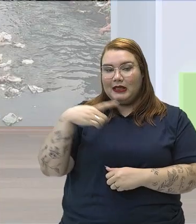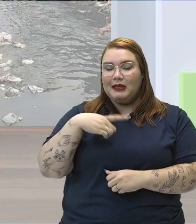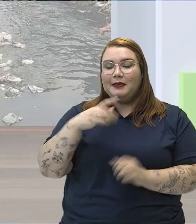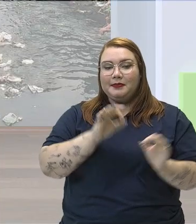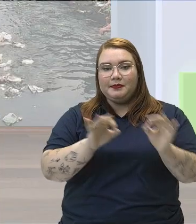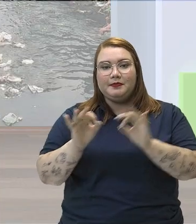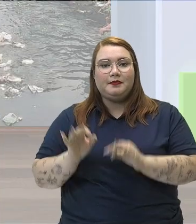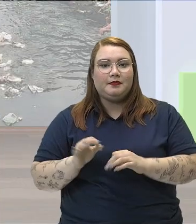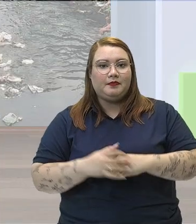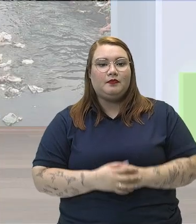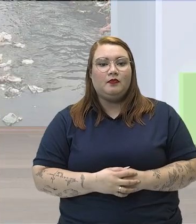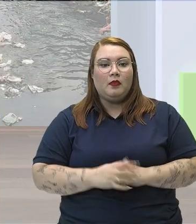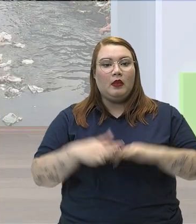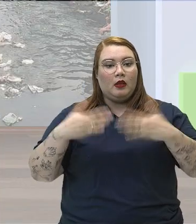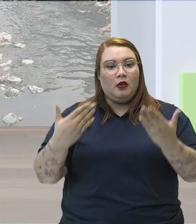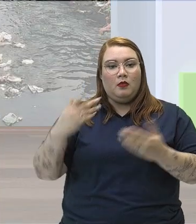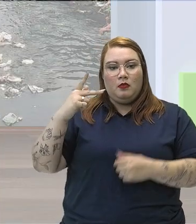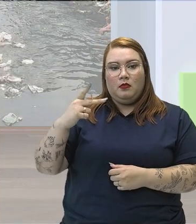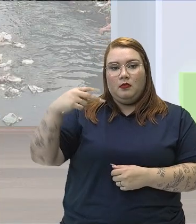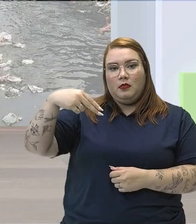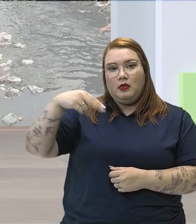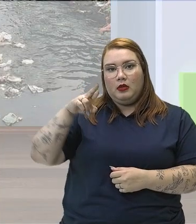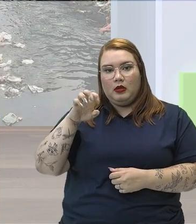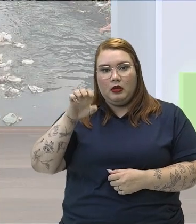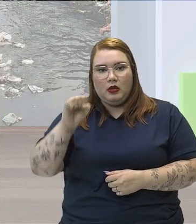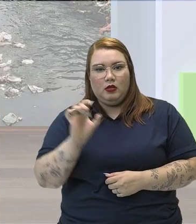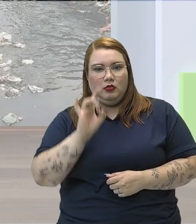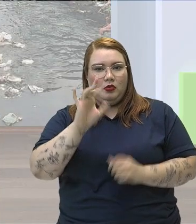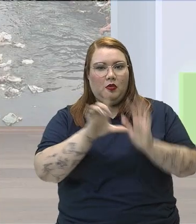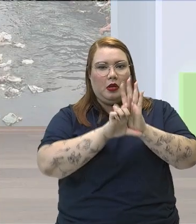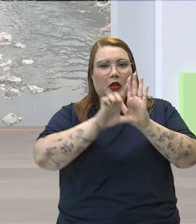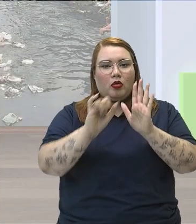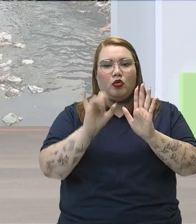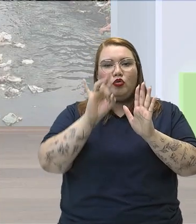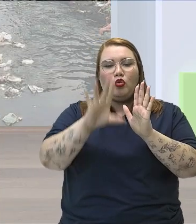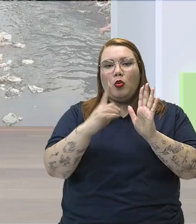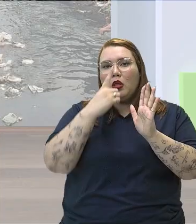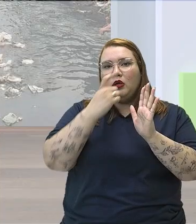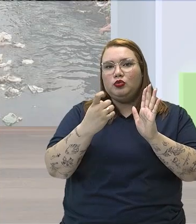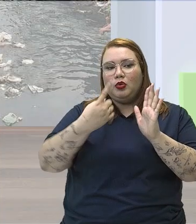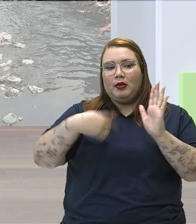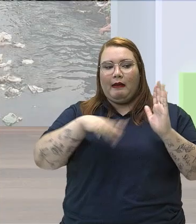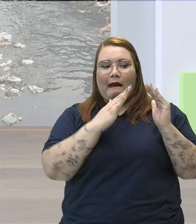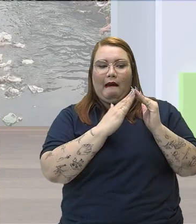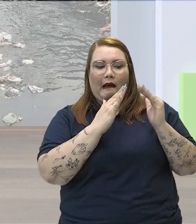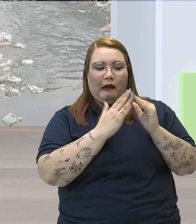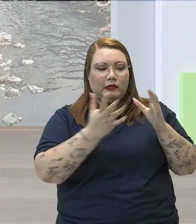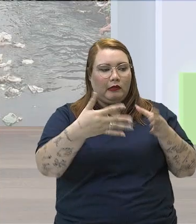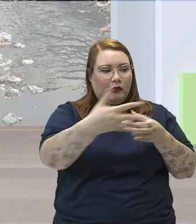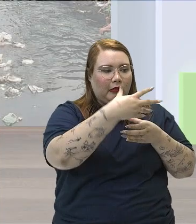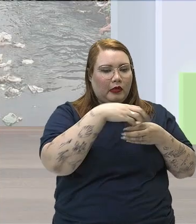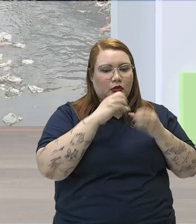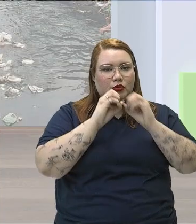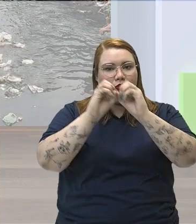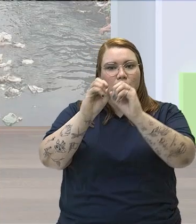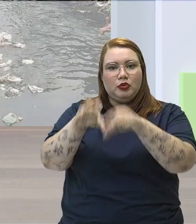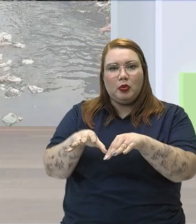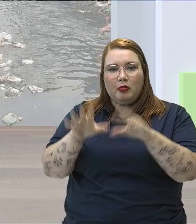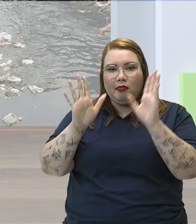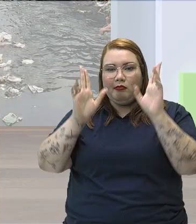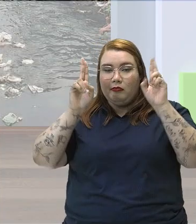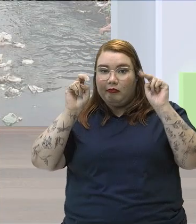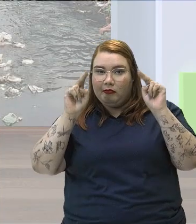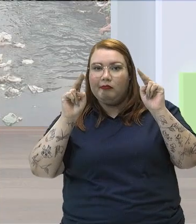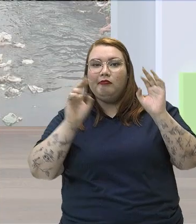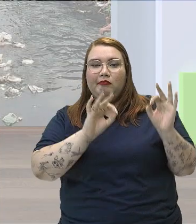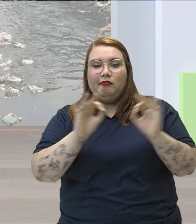descarte. Então, a PNRS não é uma lei só sobre o lixo da nossa casa, né? Lixo entre aspas,